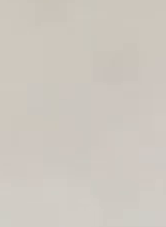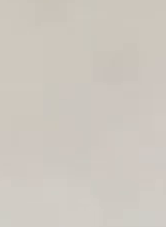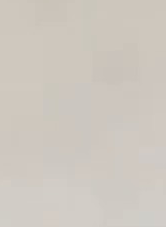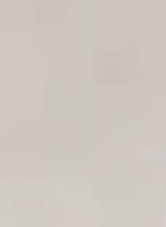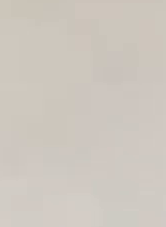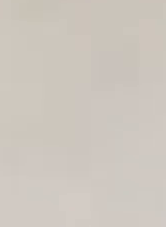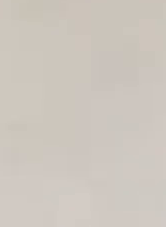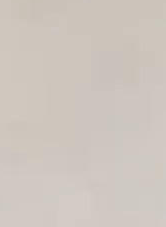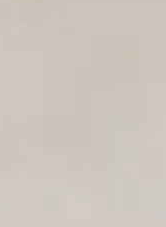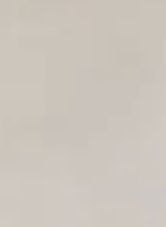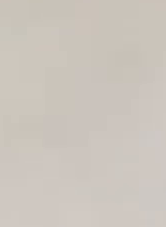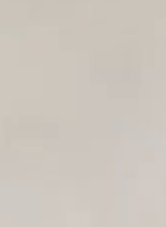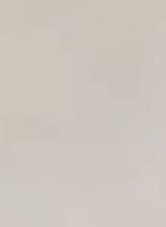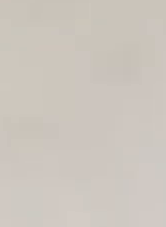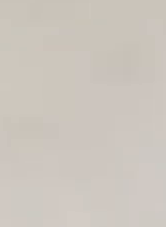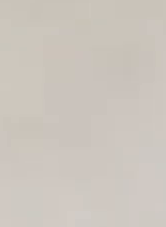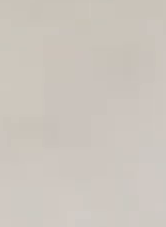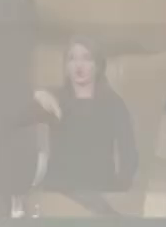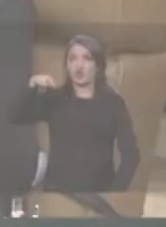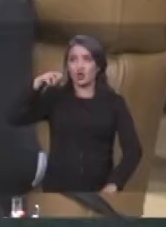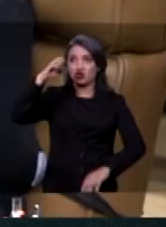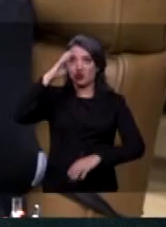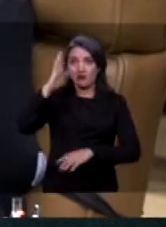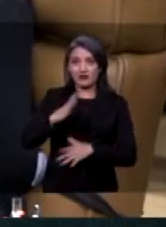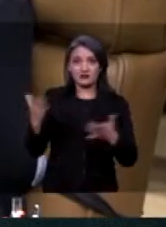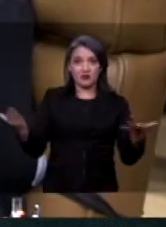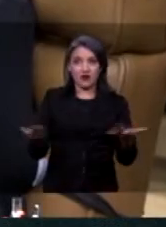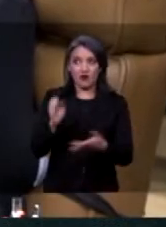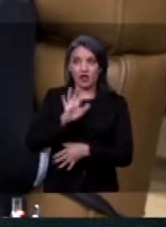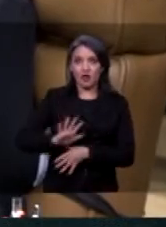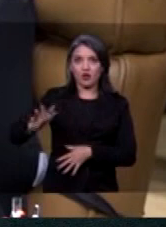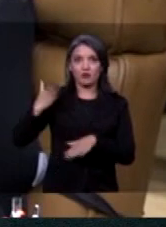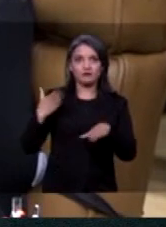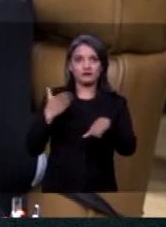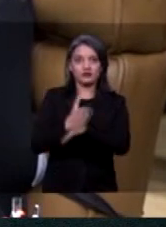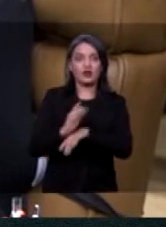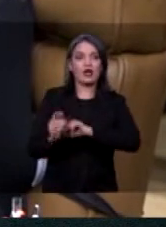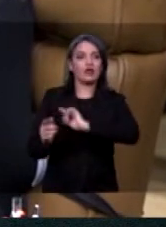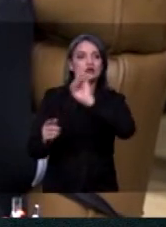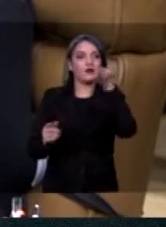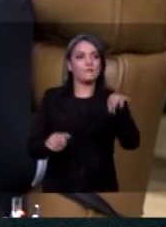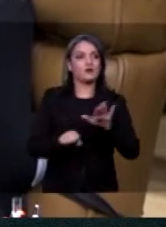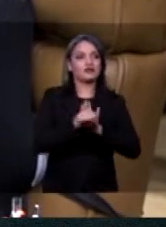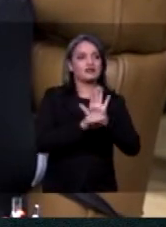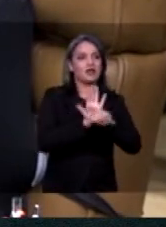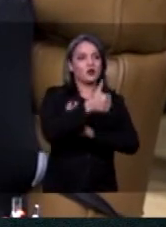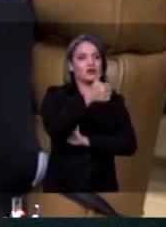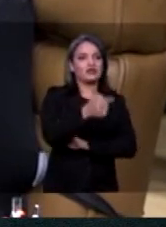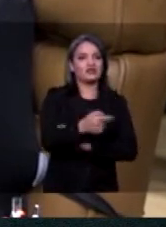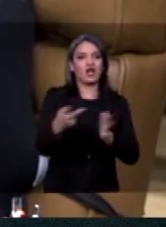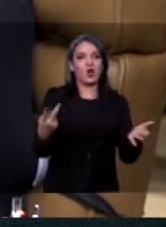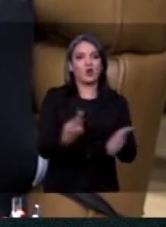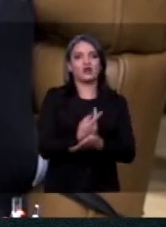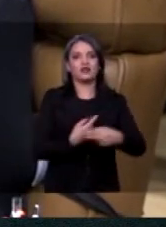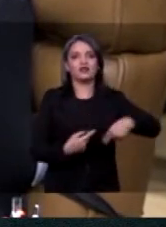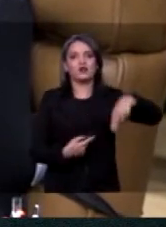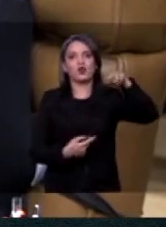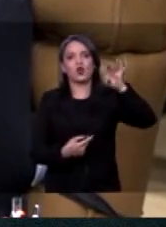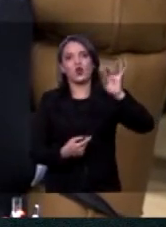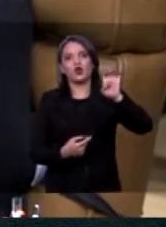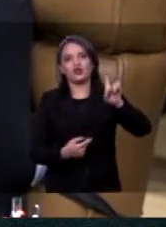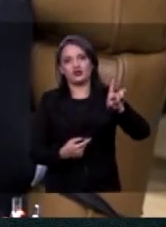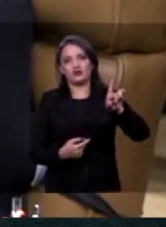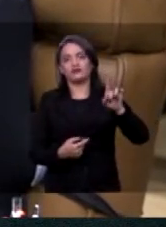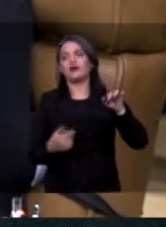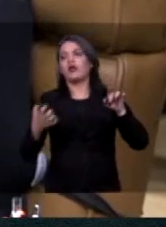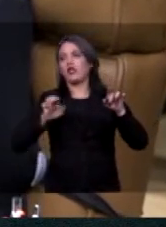traz instabilidade e coloca em risco aquele que é o setor mais dinâmico hoje da economia, que é o setor